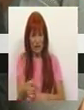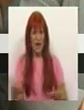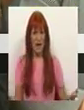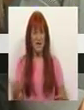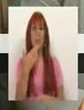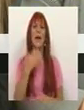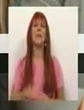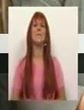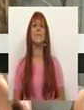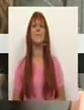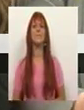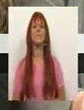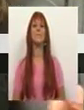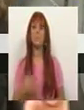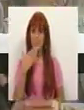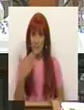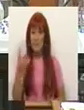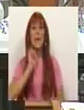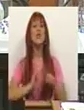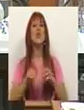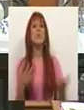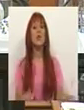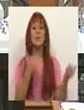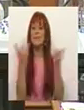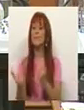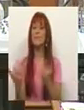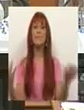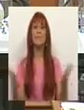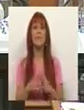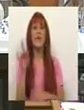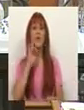especiais? Obrigada. Muito obrigado, Sra. Deputada. Agora passava a palavra à Sra. Deputada Joana.